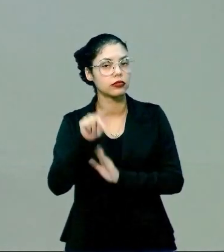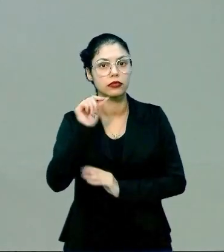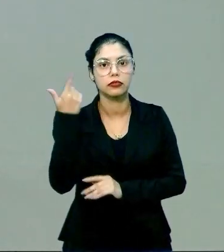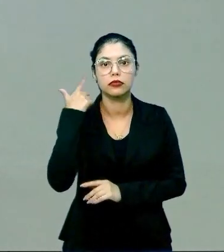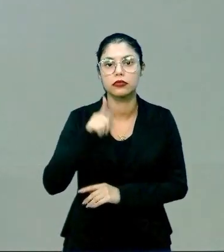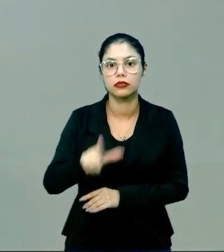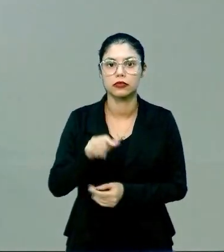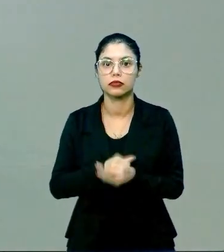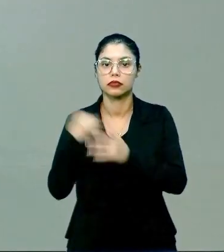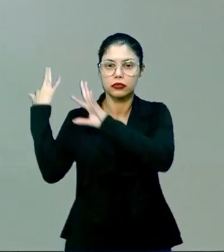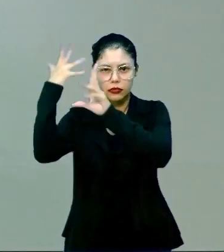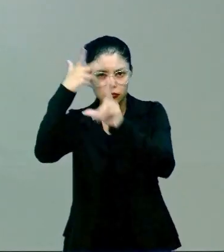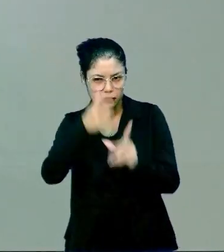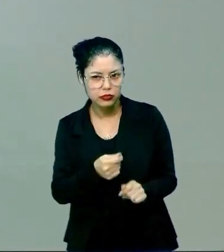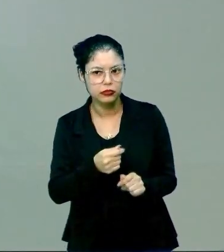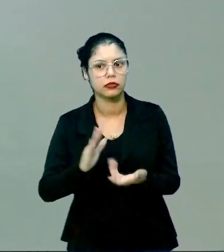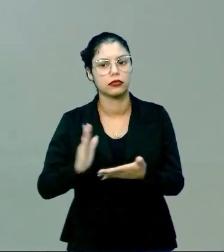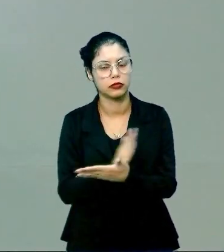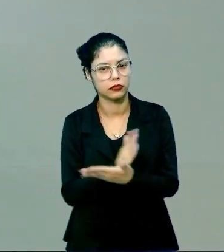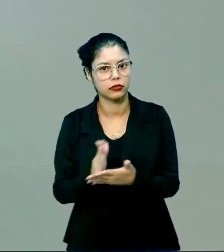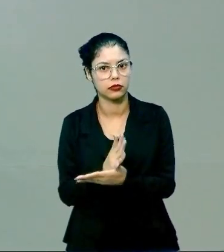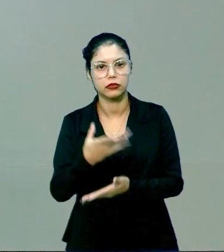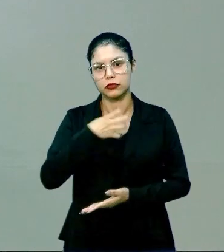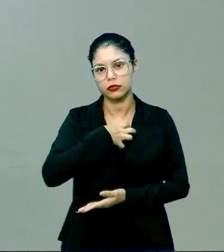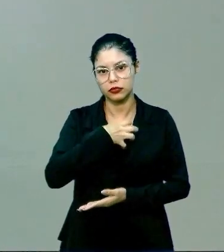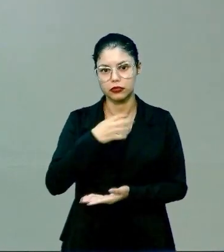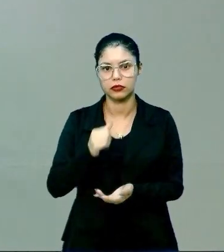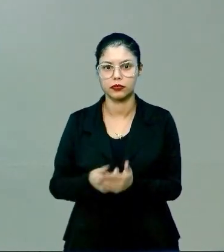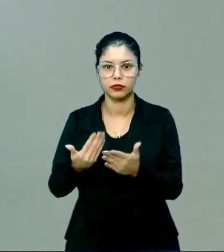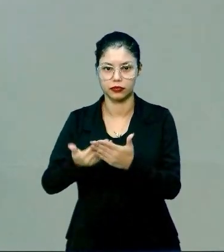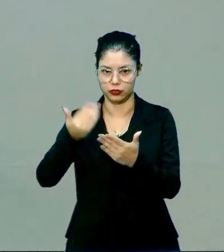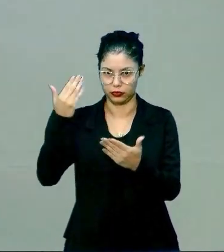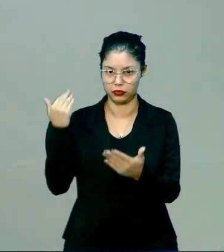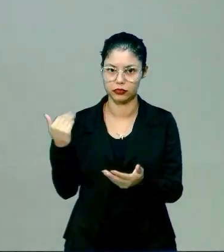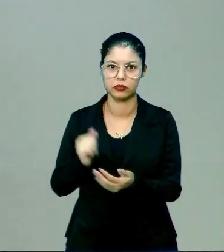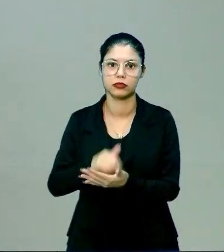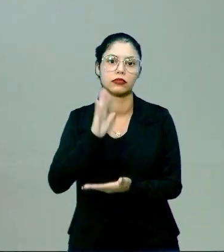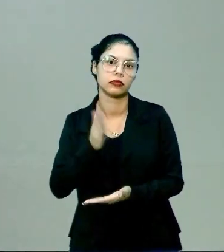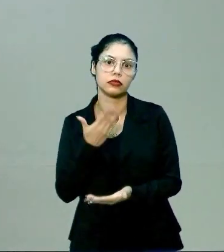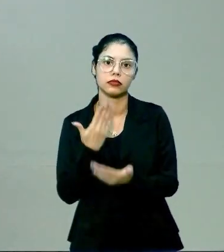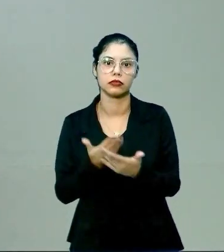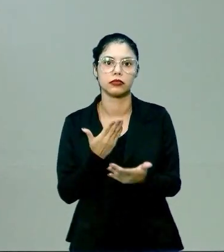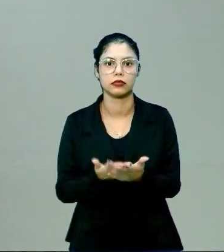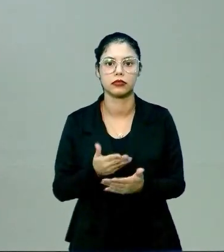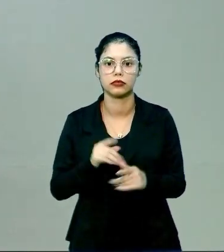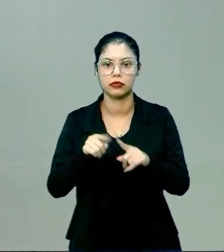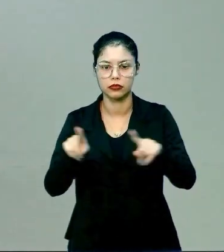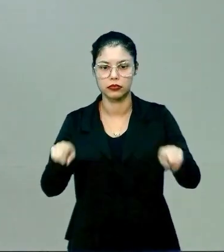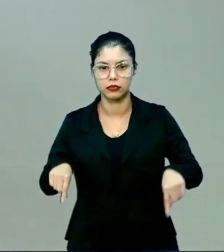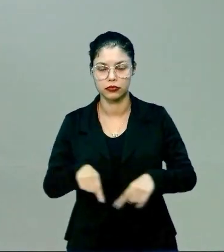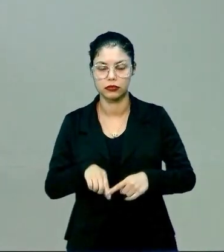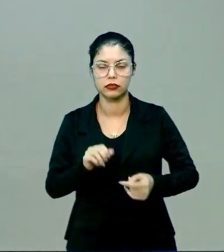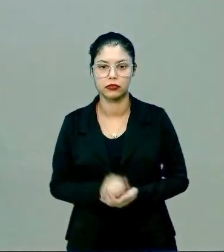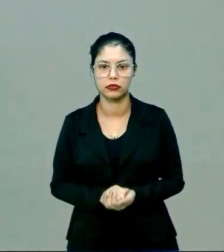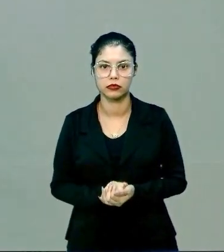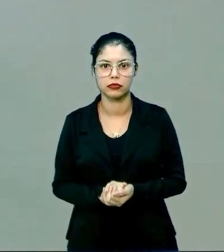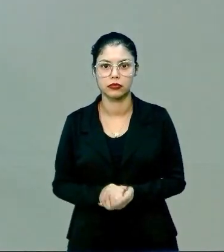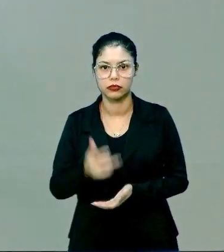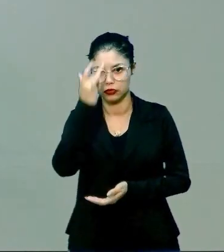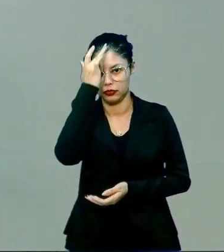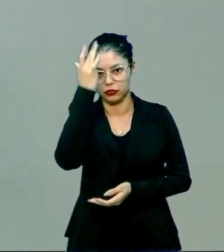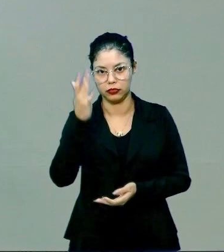gente consegue relembrar aqueles momentos do passado, né, que a gente já estudou em sala de aula. Então vai